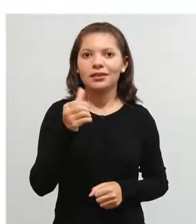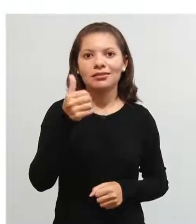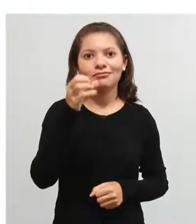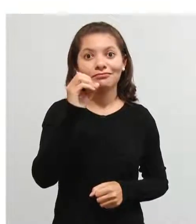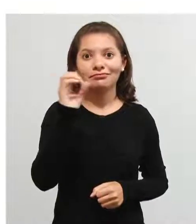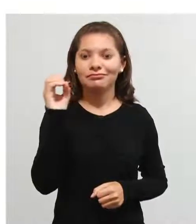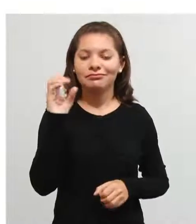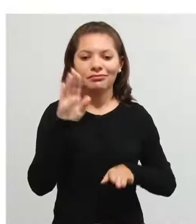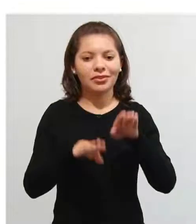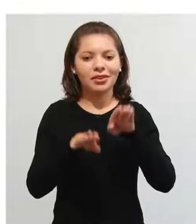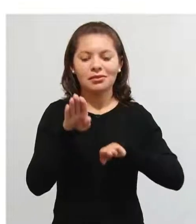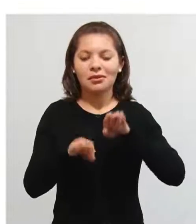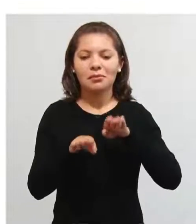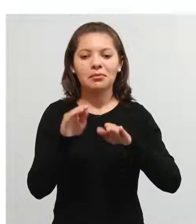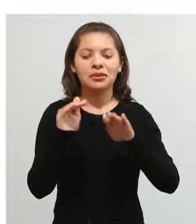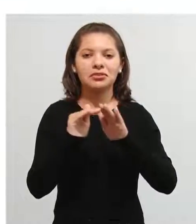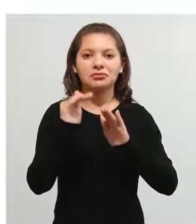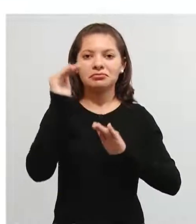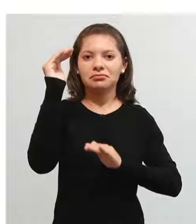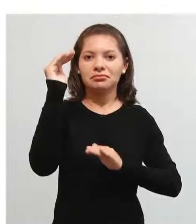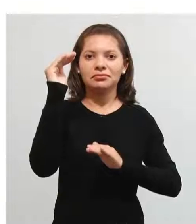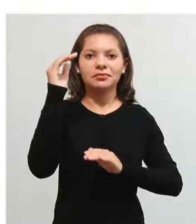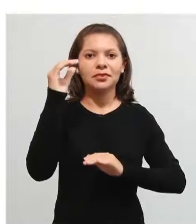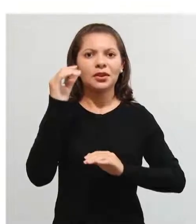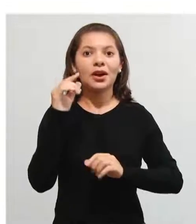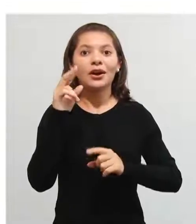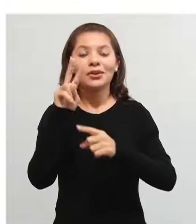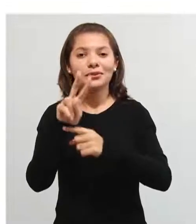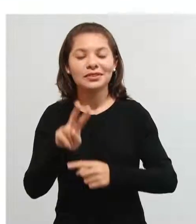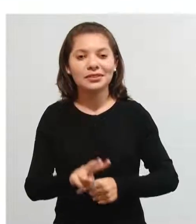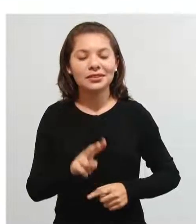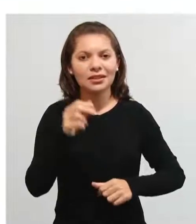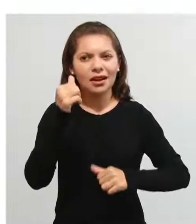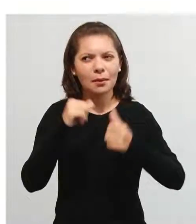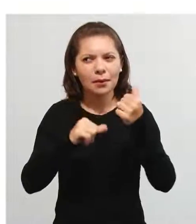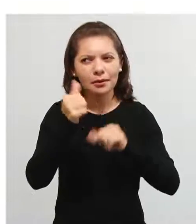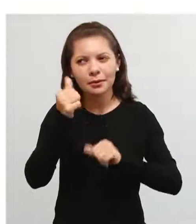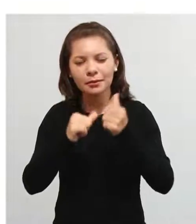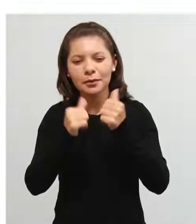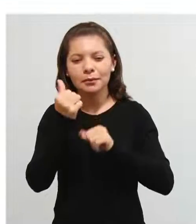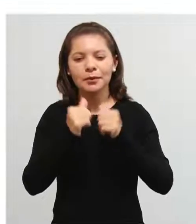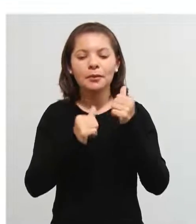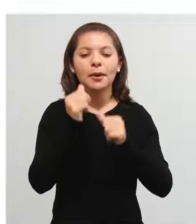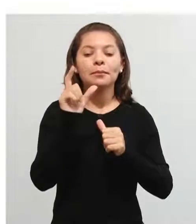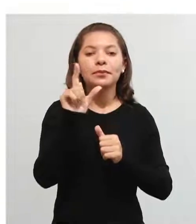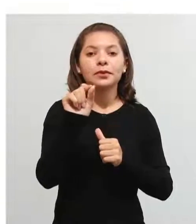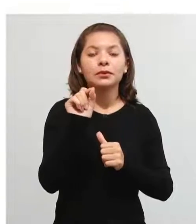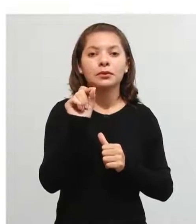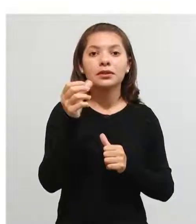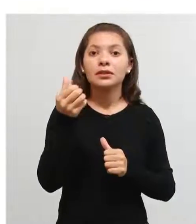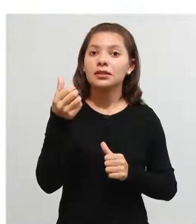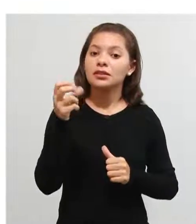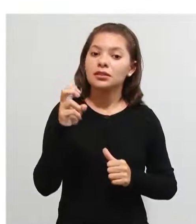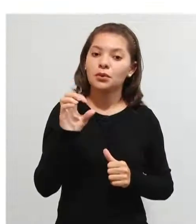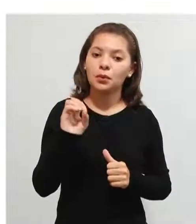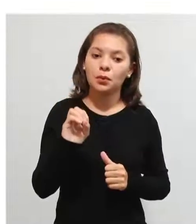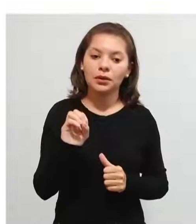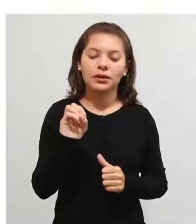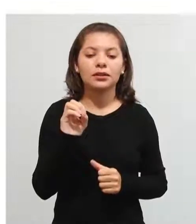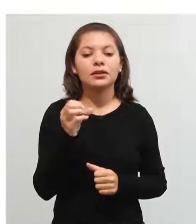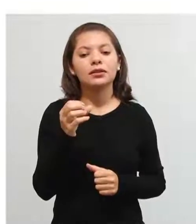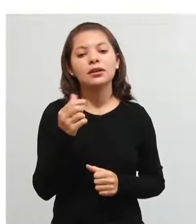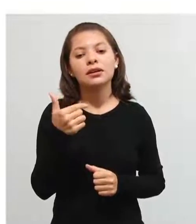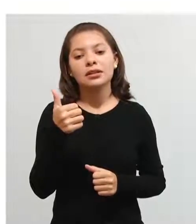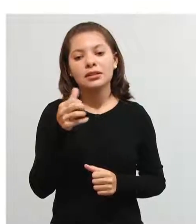da gravidade da situação, que ele vai fazer uma análise, né? Ou seja, pelo fato de ele escolher se vai ser 50 ou 100 ou 80 ou 90,